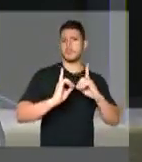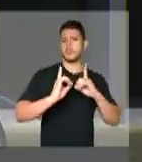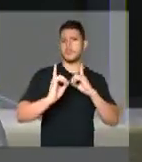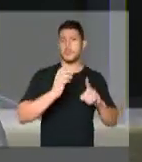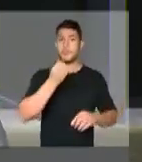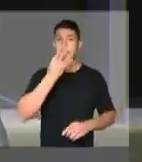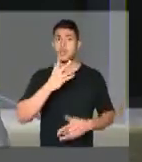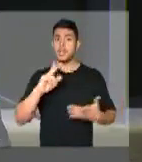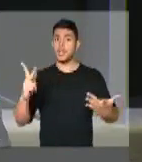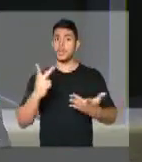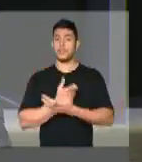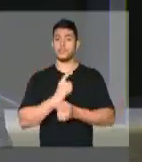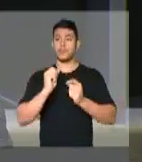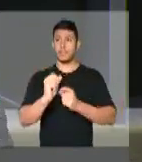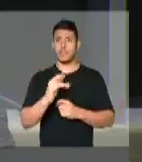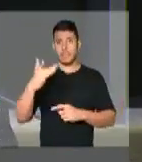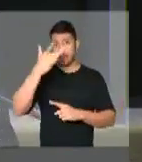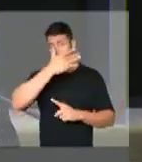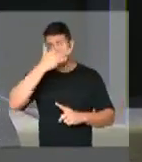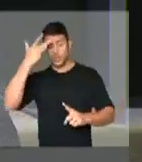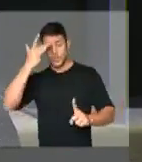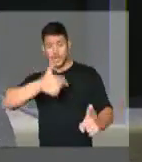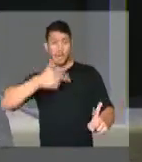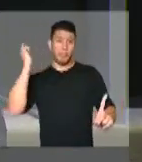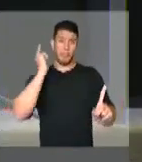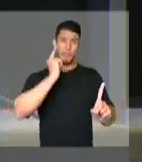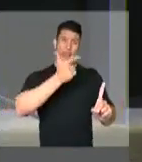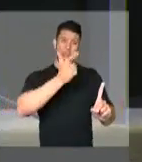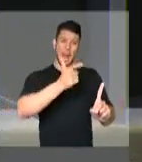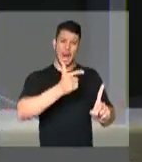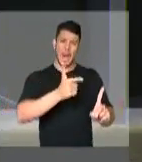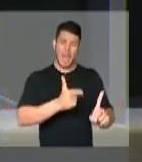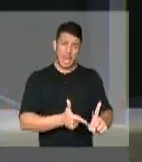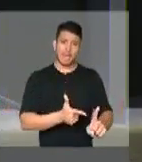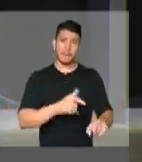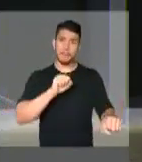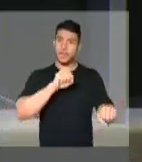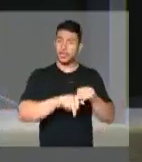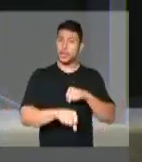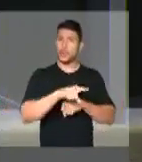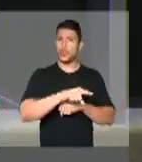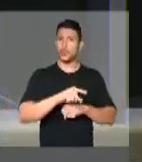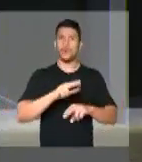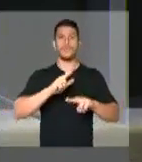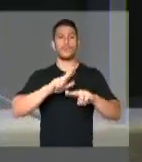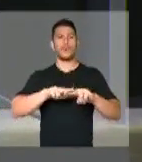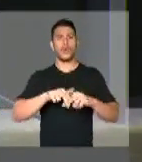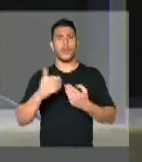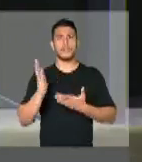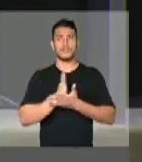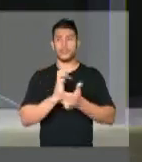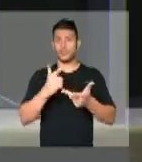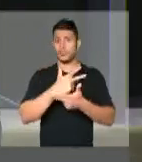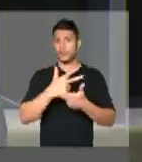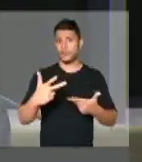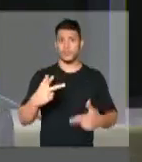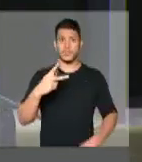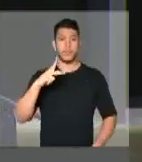brutalmente assassinada por alguma razão política. Nós sabemos, senhoras e senhores, quem foi que